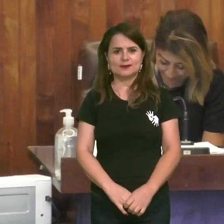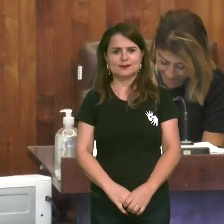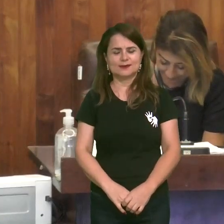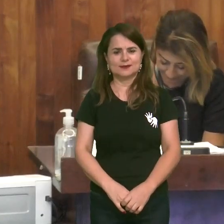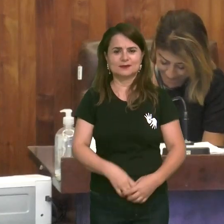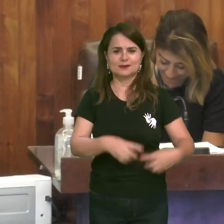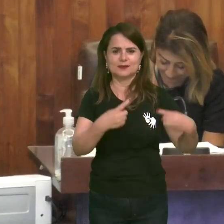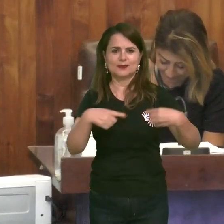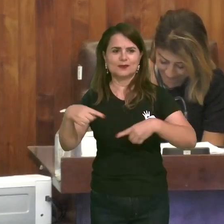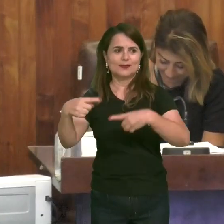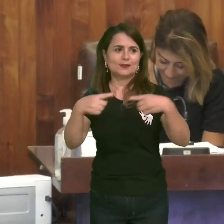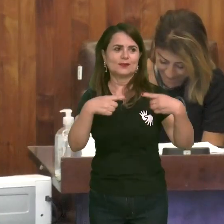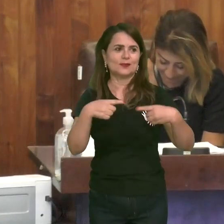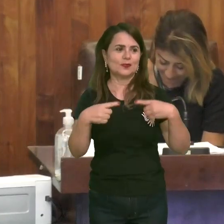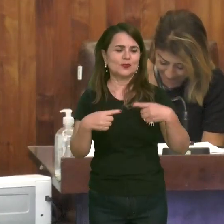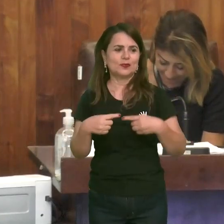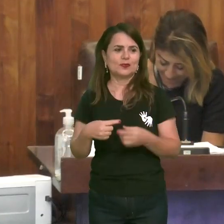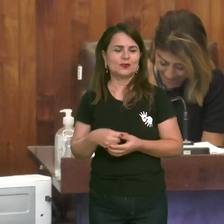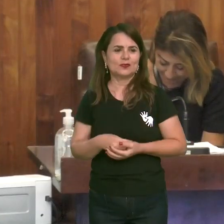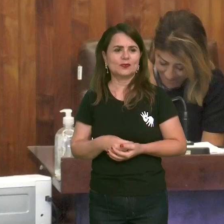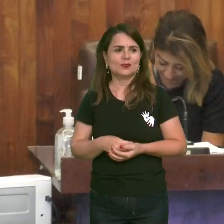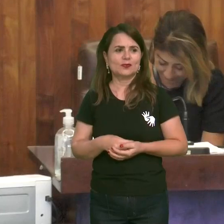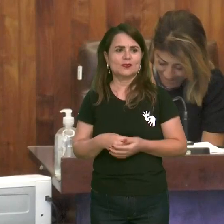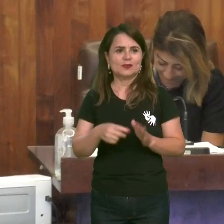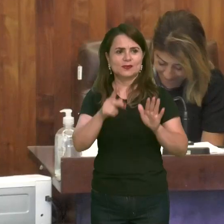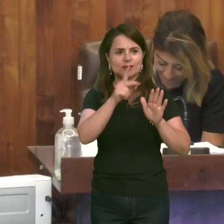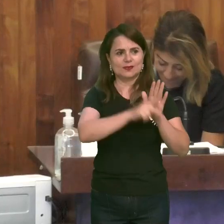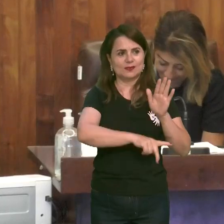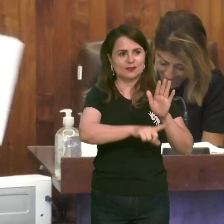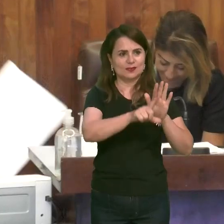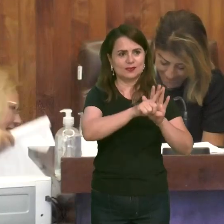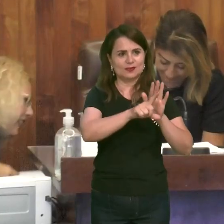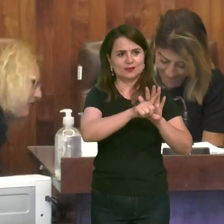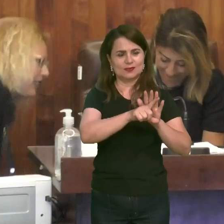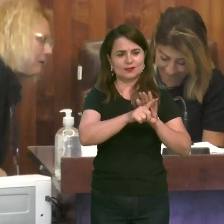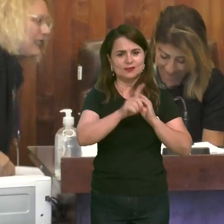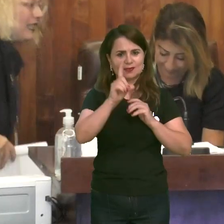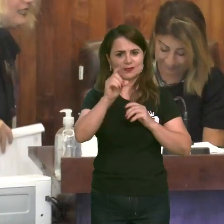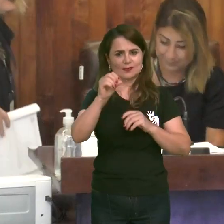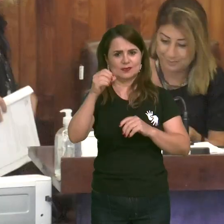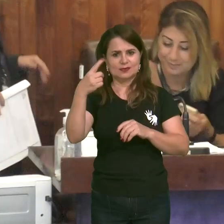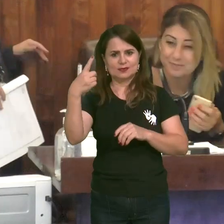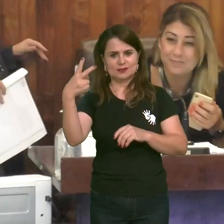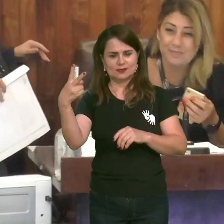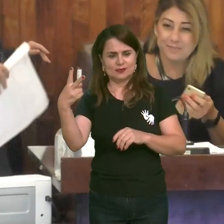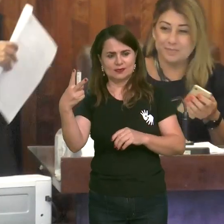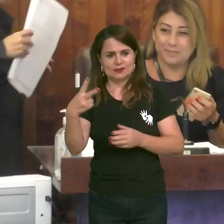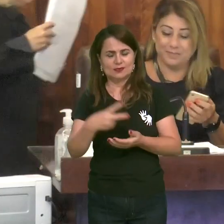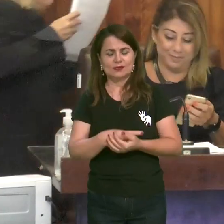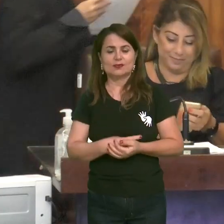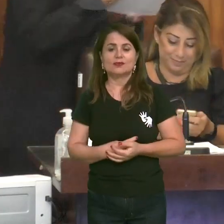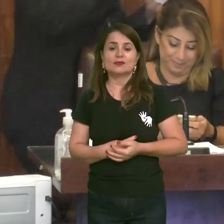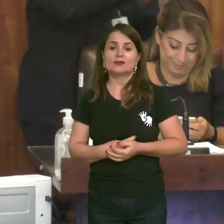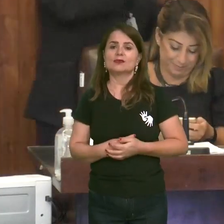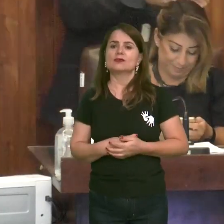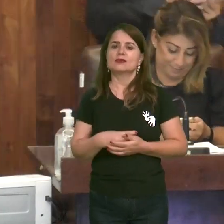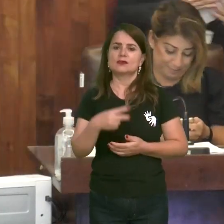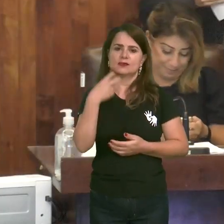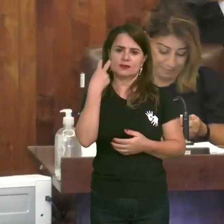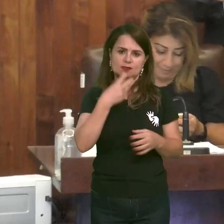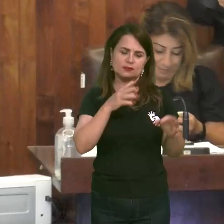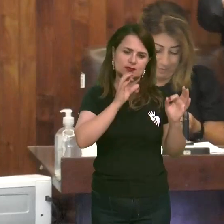Continua em discussão o projeto de lei 112 2022 não havendo vereadores escritos